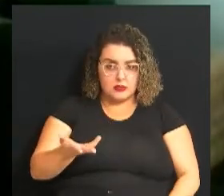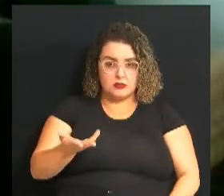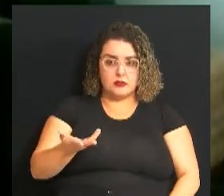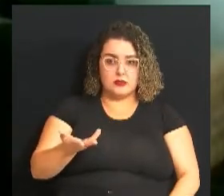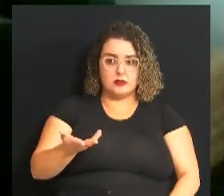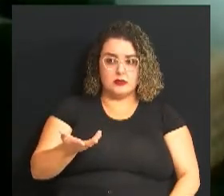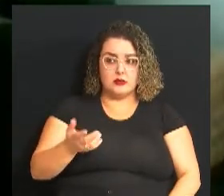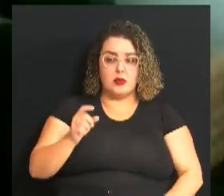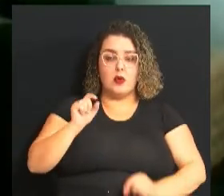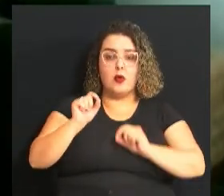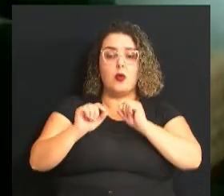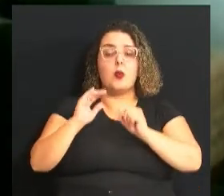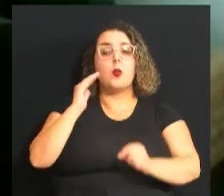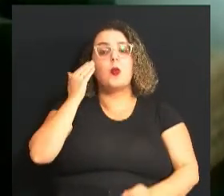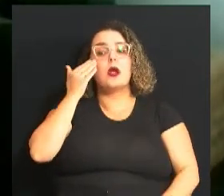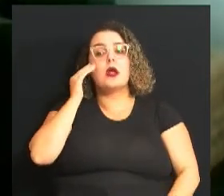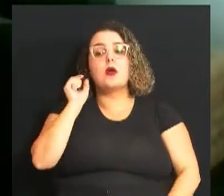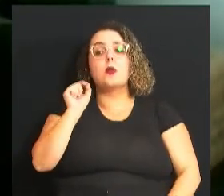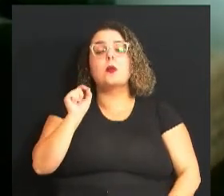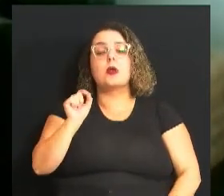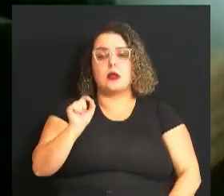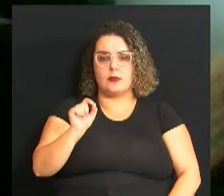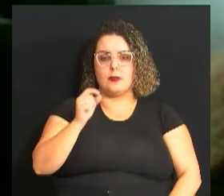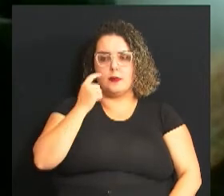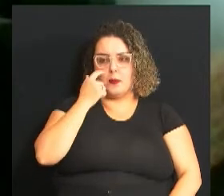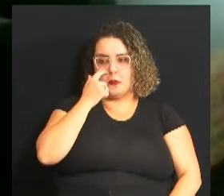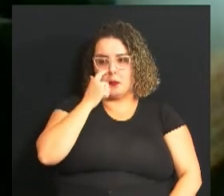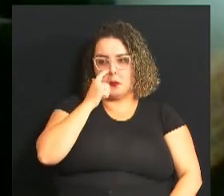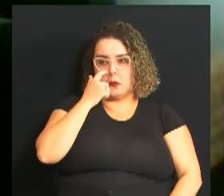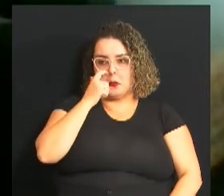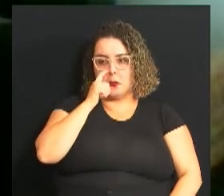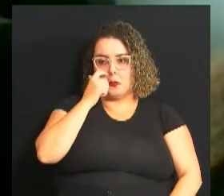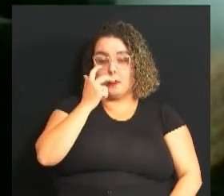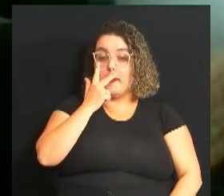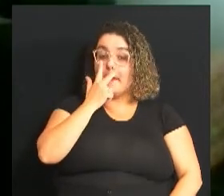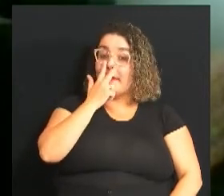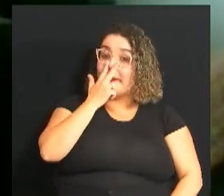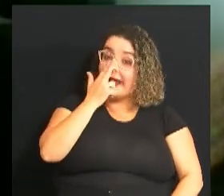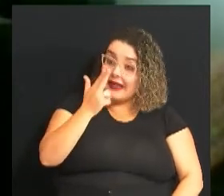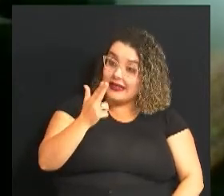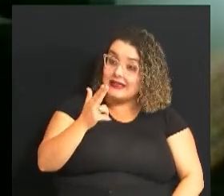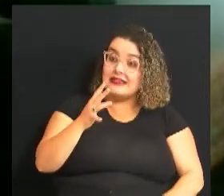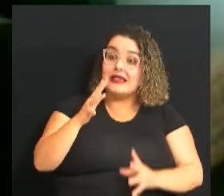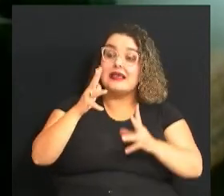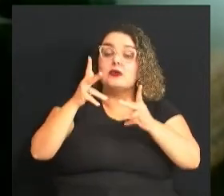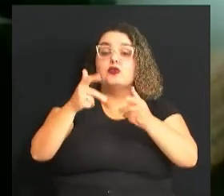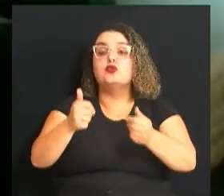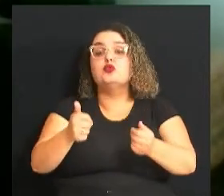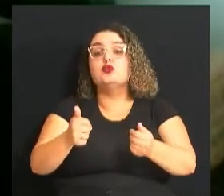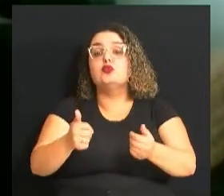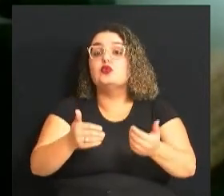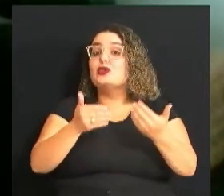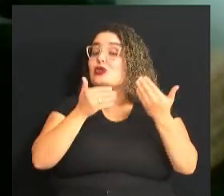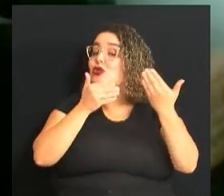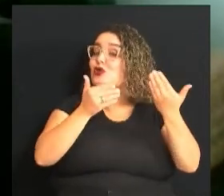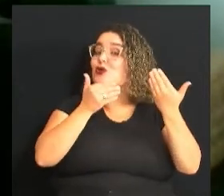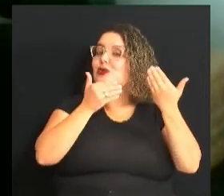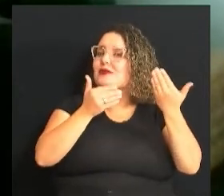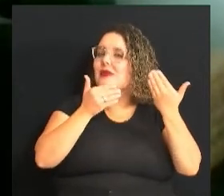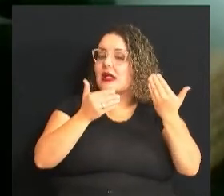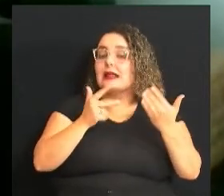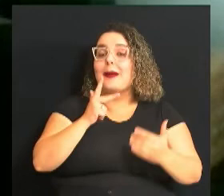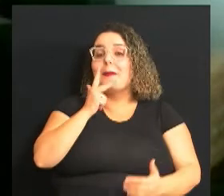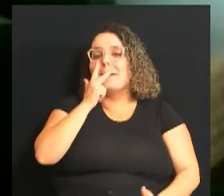gente entendeu é que, de uma certa forma, parece, é lógico que isso aqui tudo ainda é suposição, mas parece